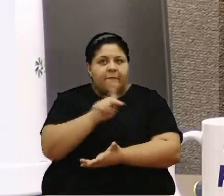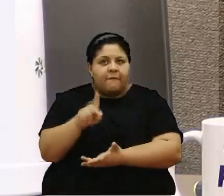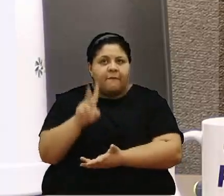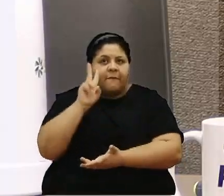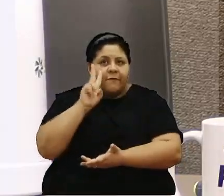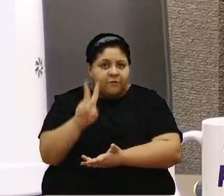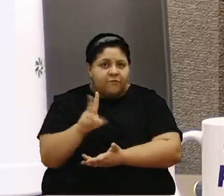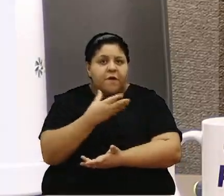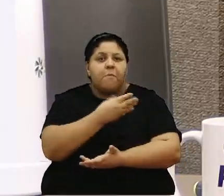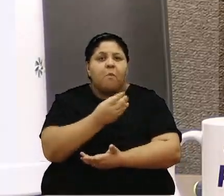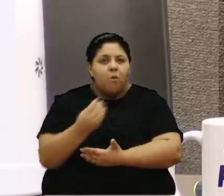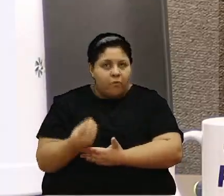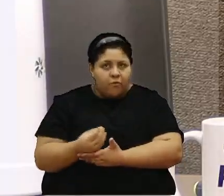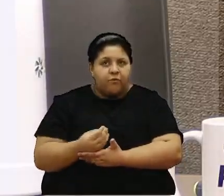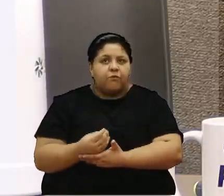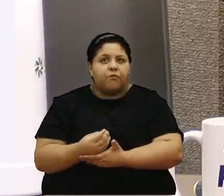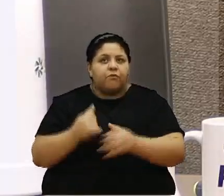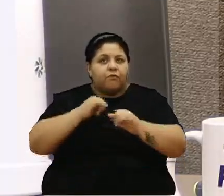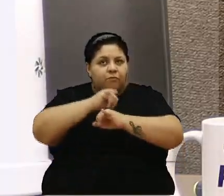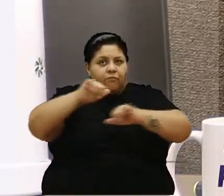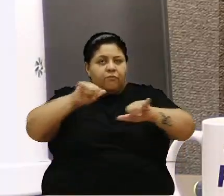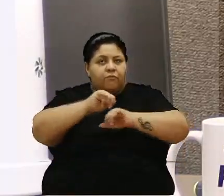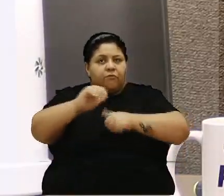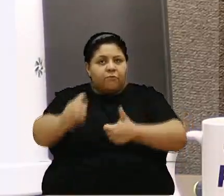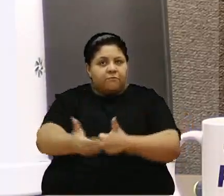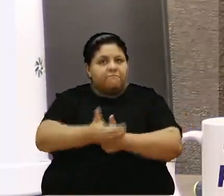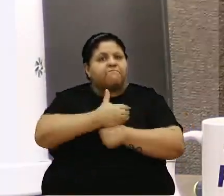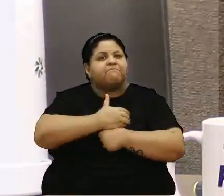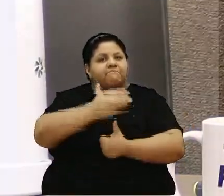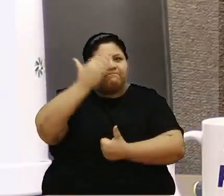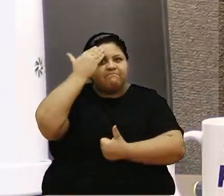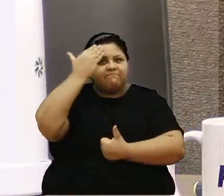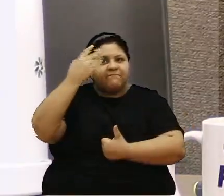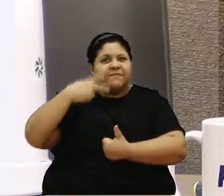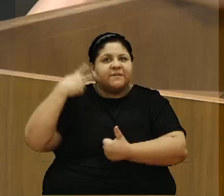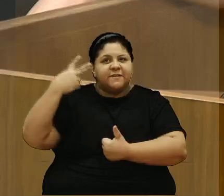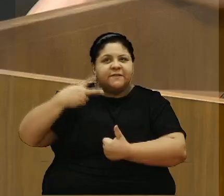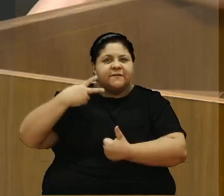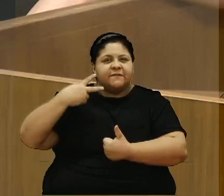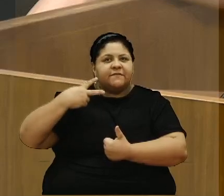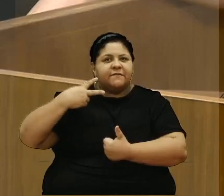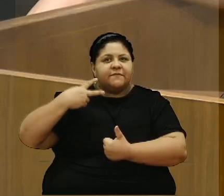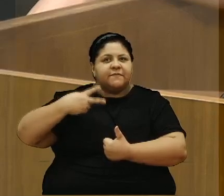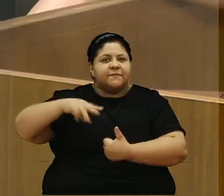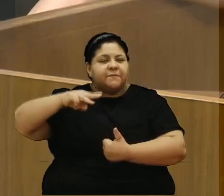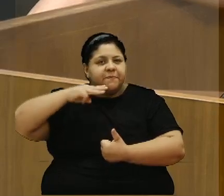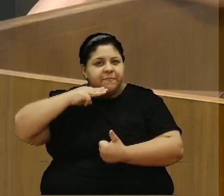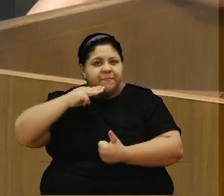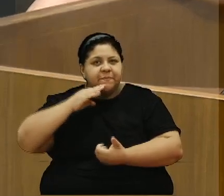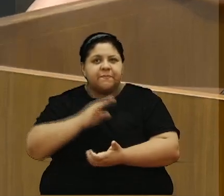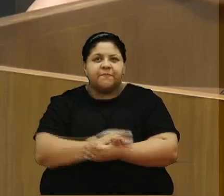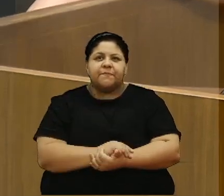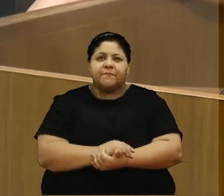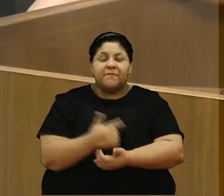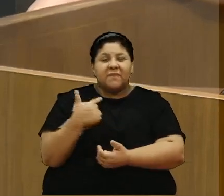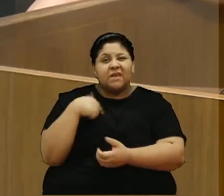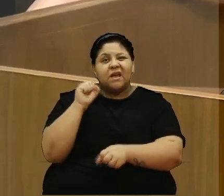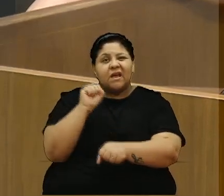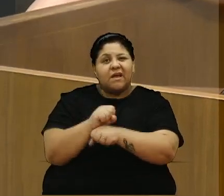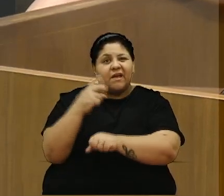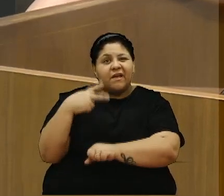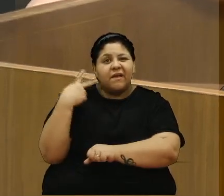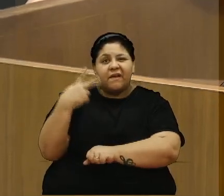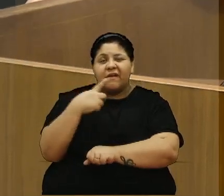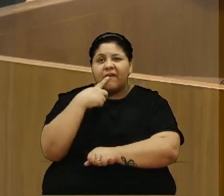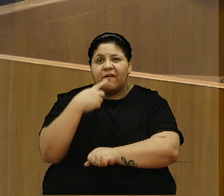via muito isso e encaminhava ao Conselho Tutelar. Obrigado, vereadora Rose e a vereadora Marisol. Eu espero que a vereadora